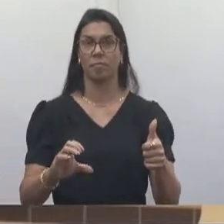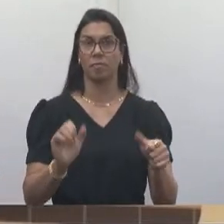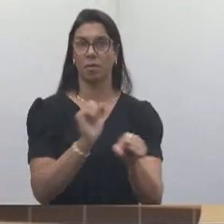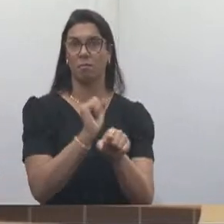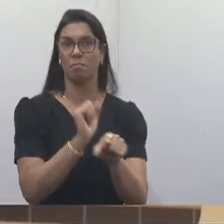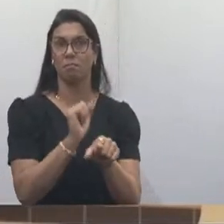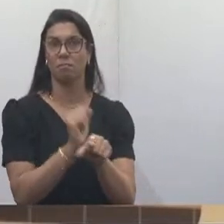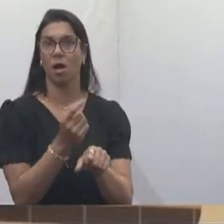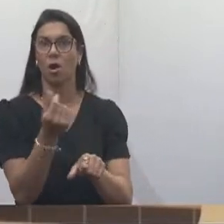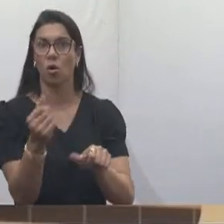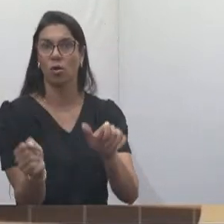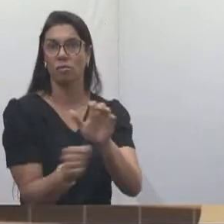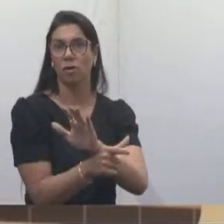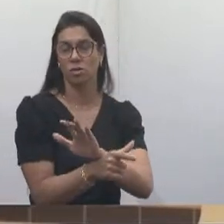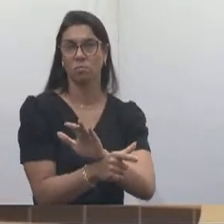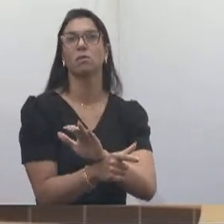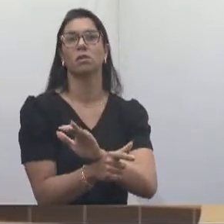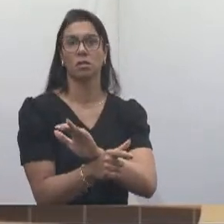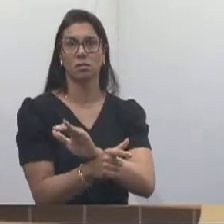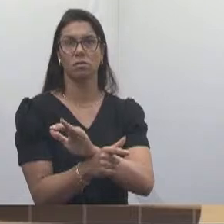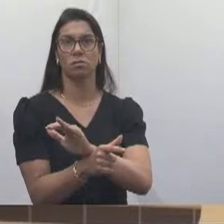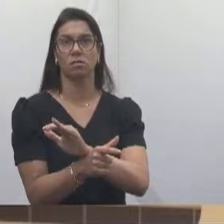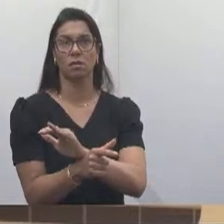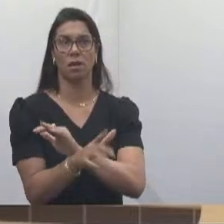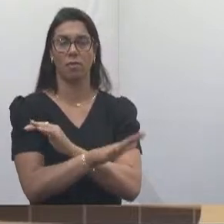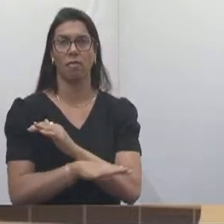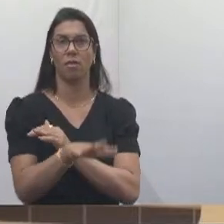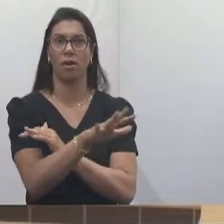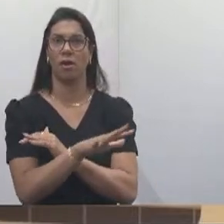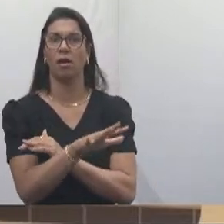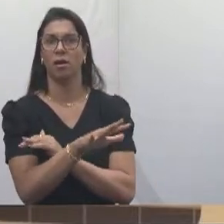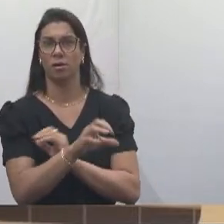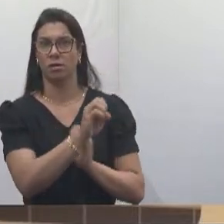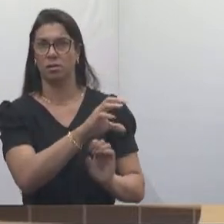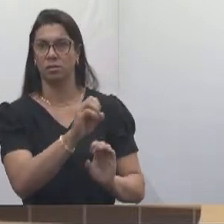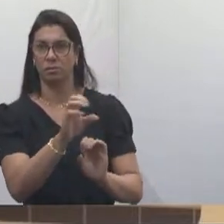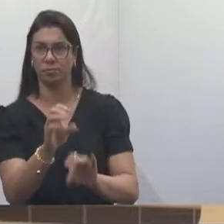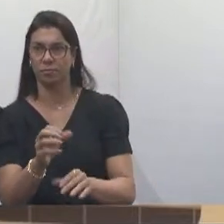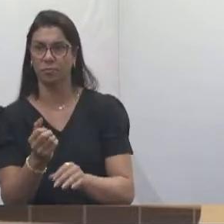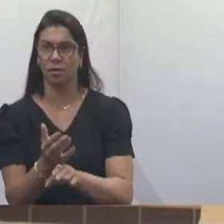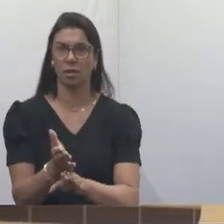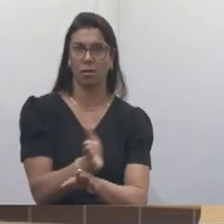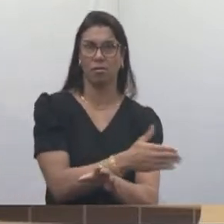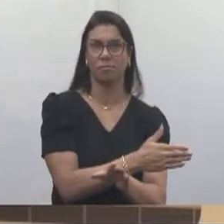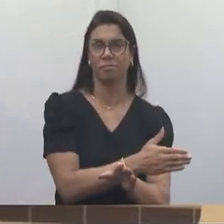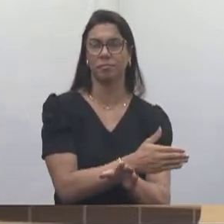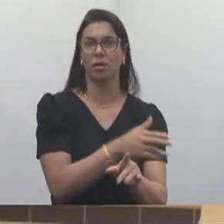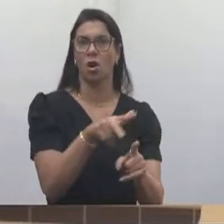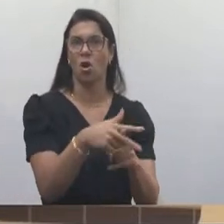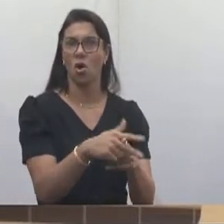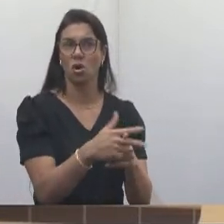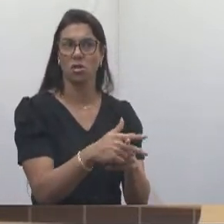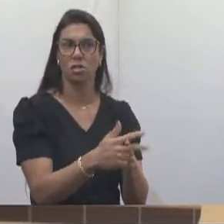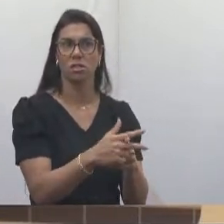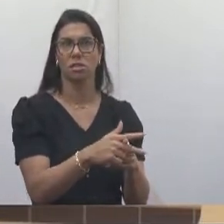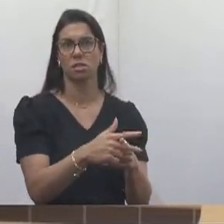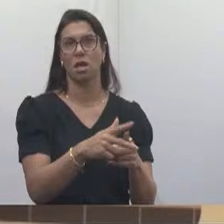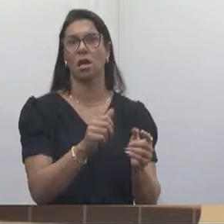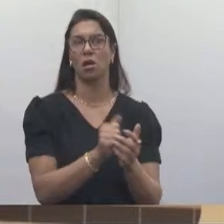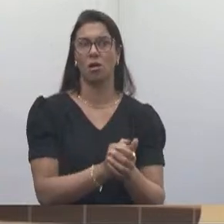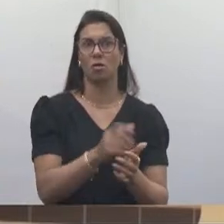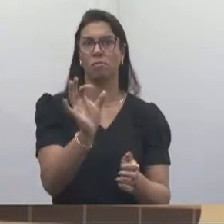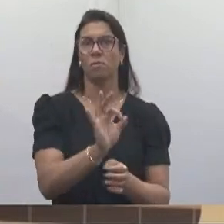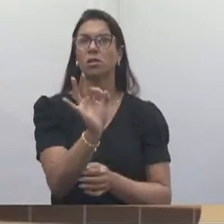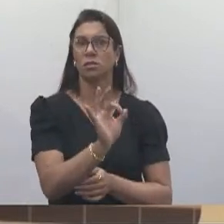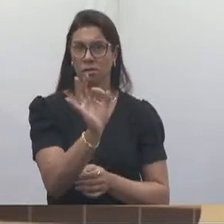educação. O que aconteceu? O parâmetro é a despesa de 2018 e a correção monetária. Antes era percentual